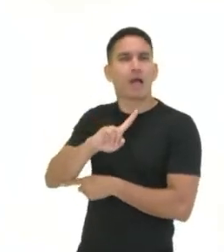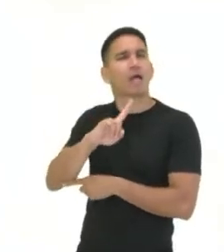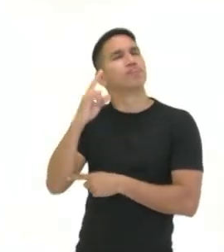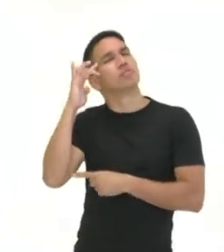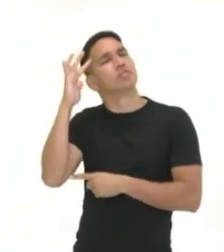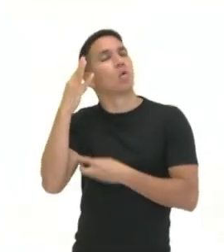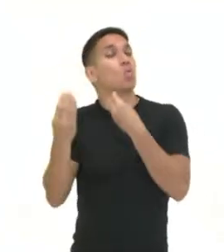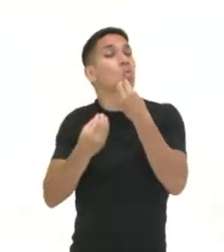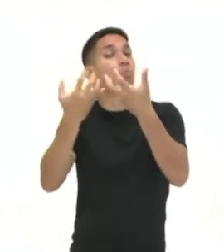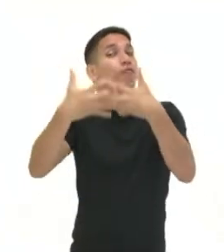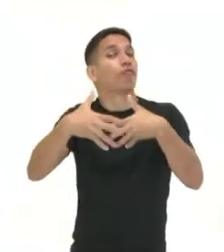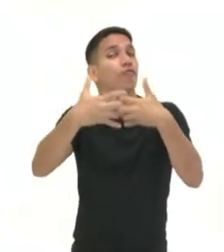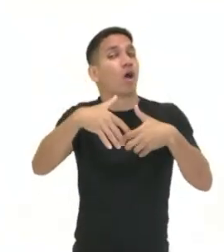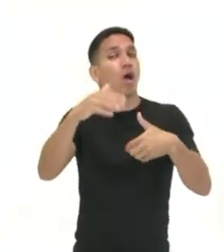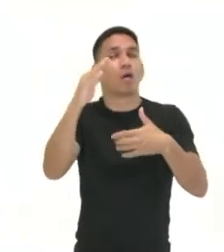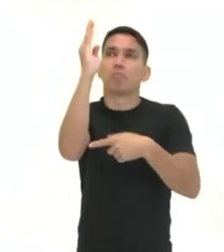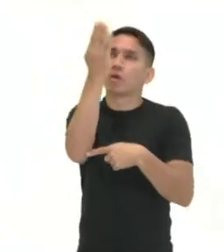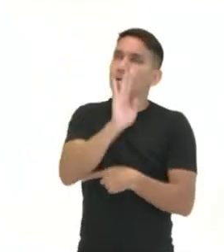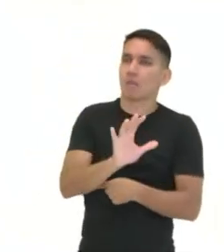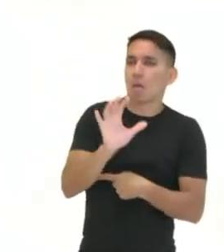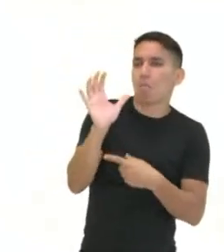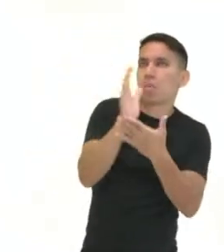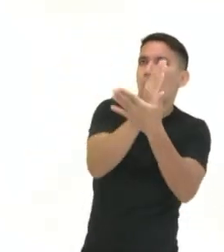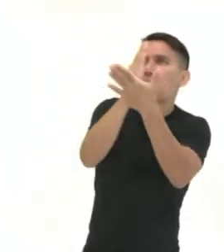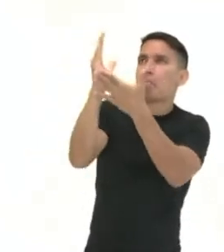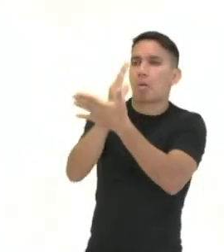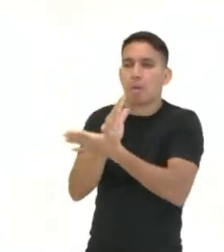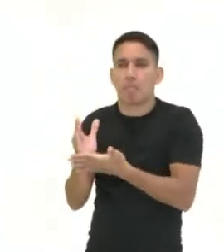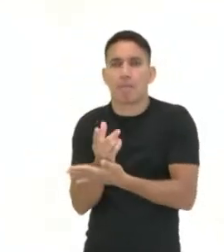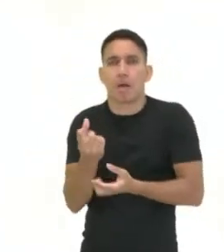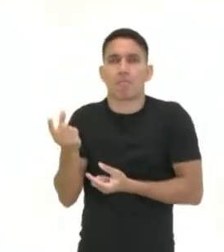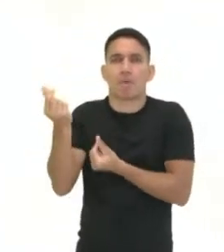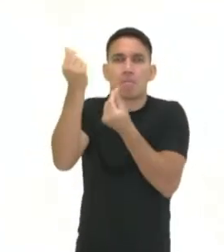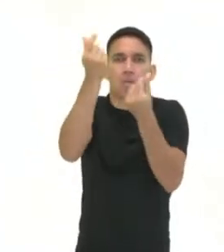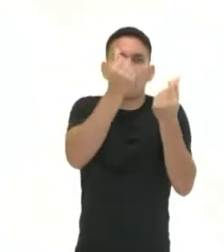aproximação de como que se distribui essa questão da renda per